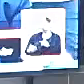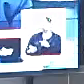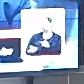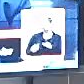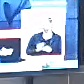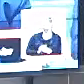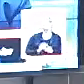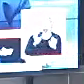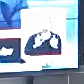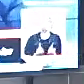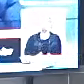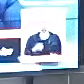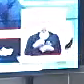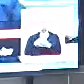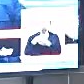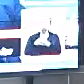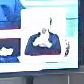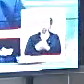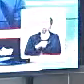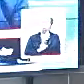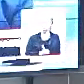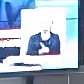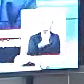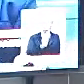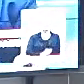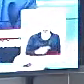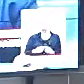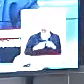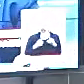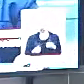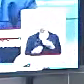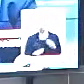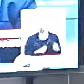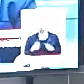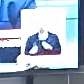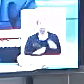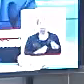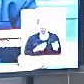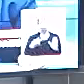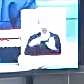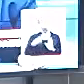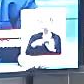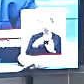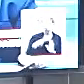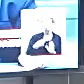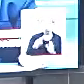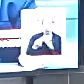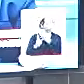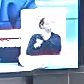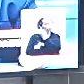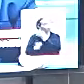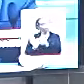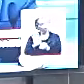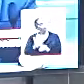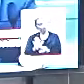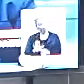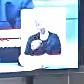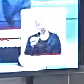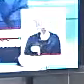constante é uma luta contínua mas vejam quantos requerimentos já foram apresentados aqui que saíram dessa